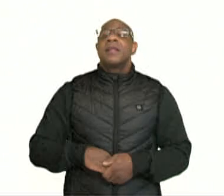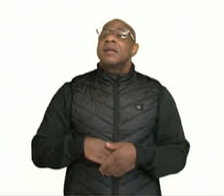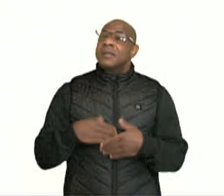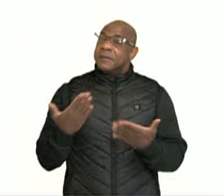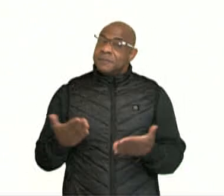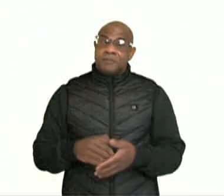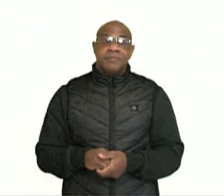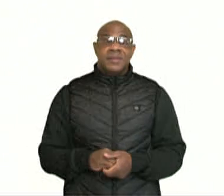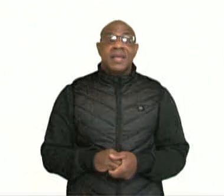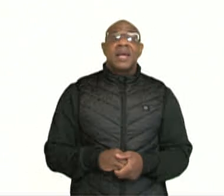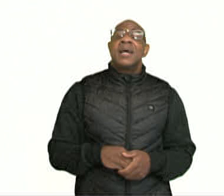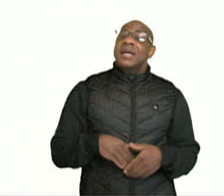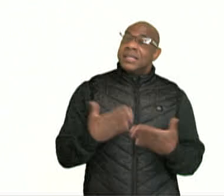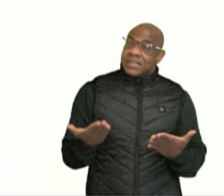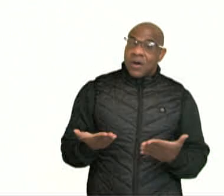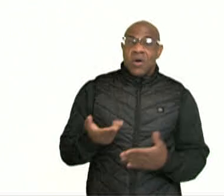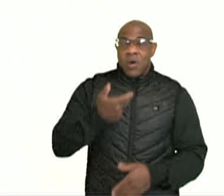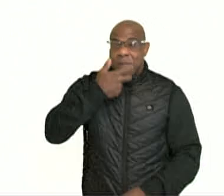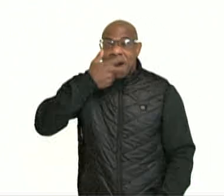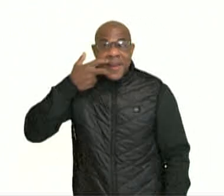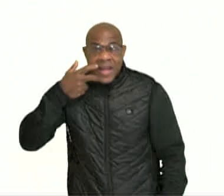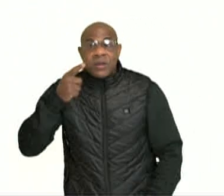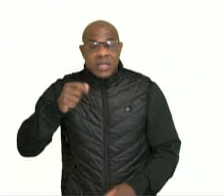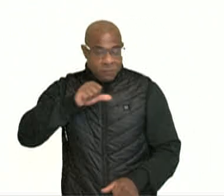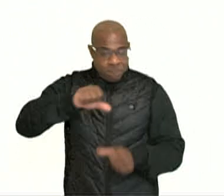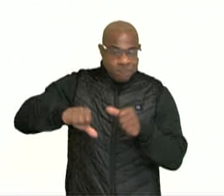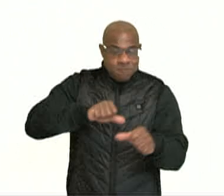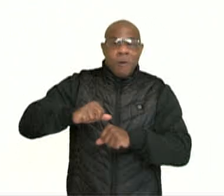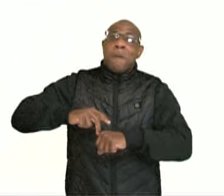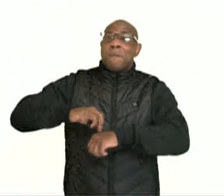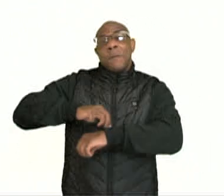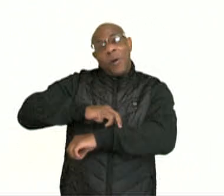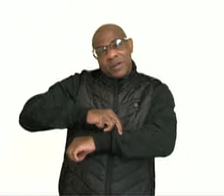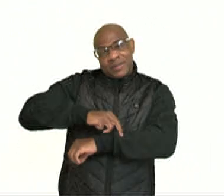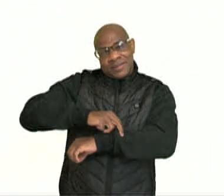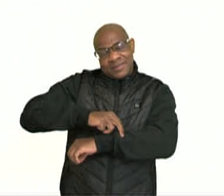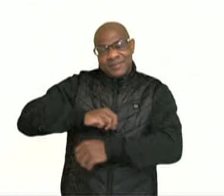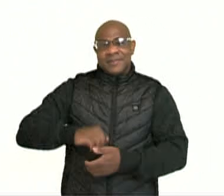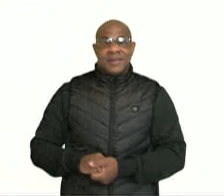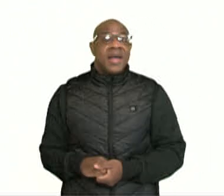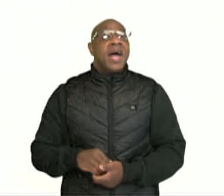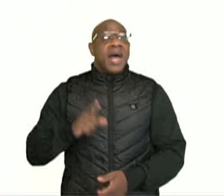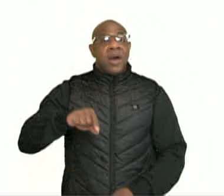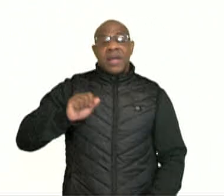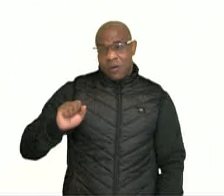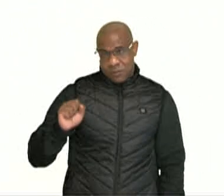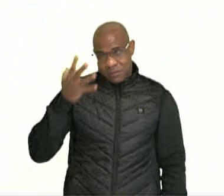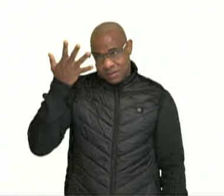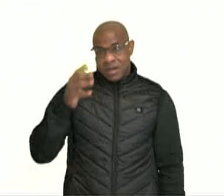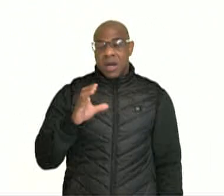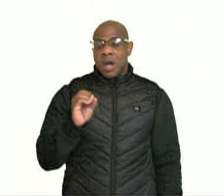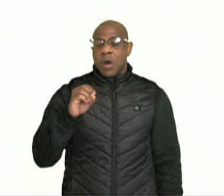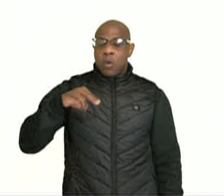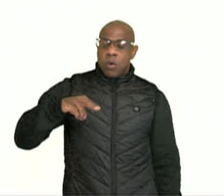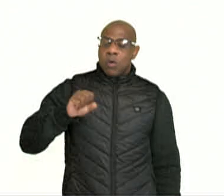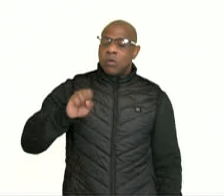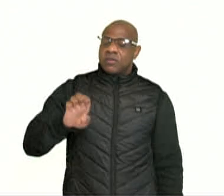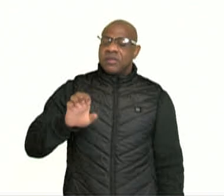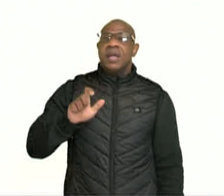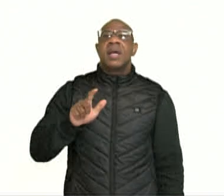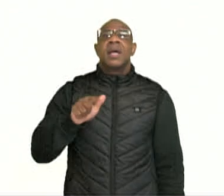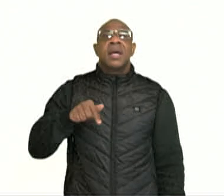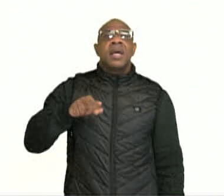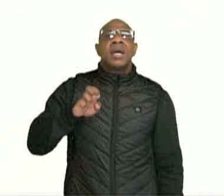que viraram moda. Essa é a consequência. Vamos fazer diferente. Os aparelhos viraram moda.